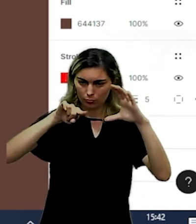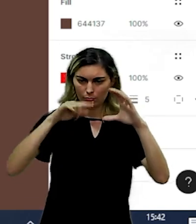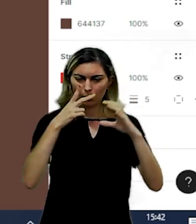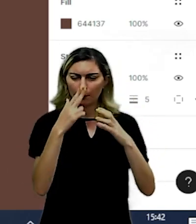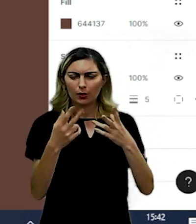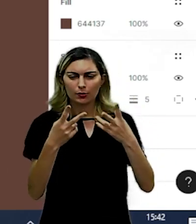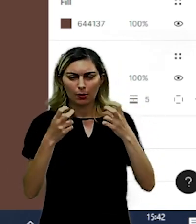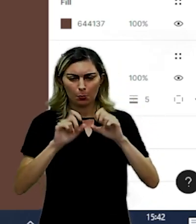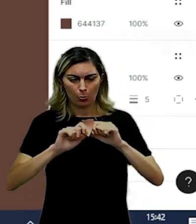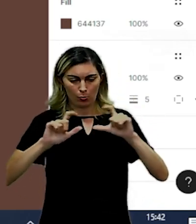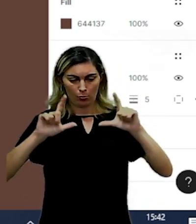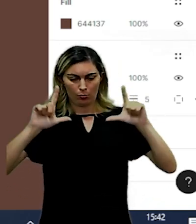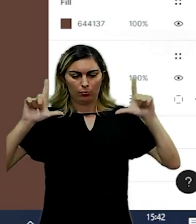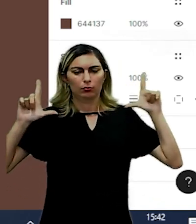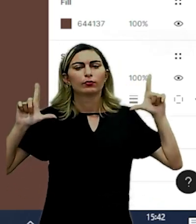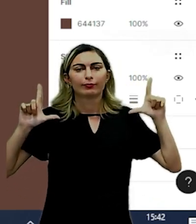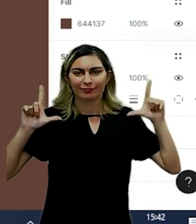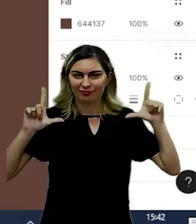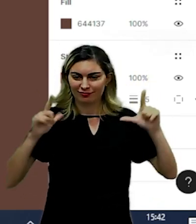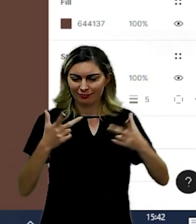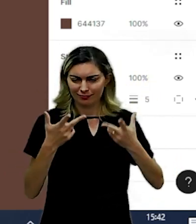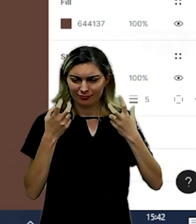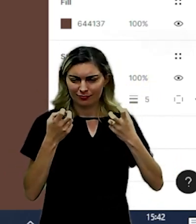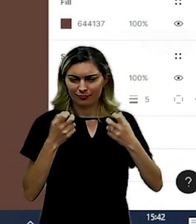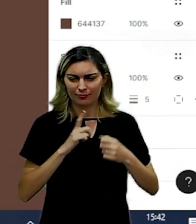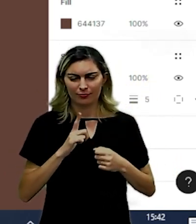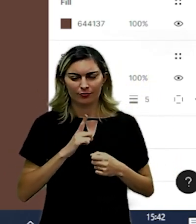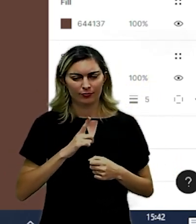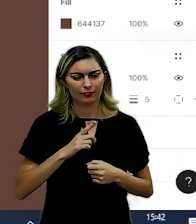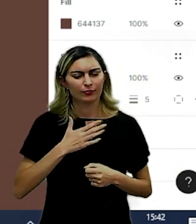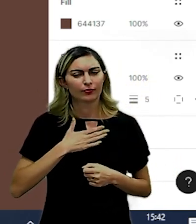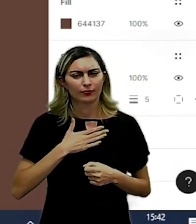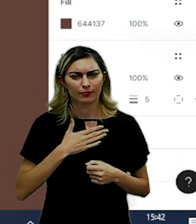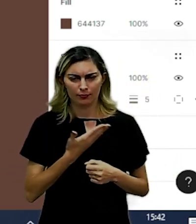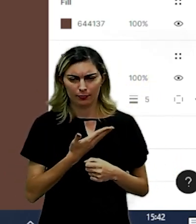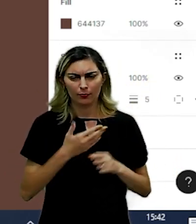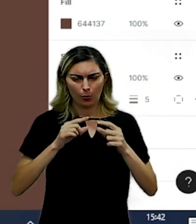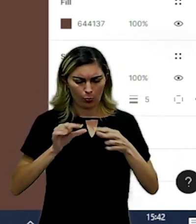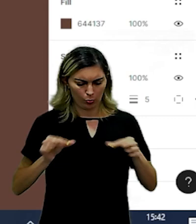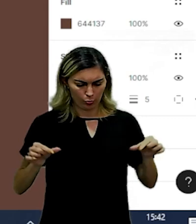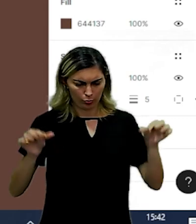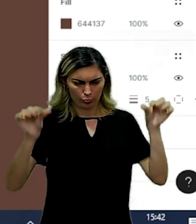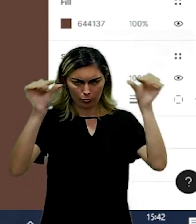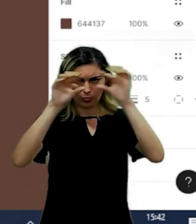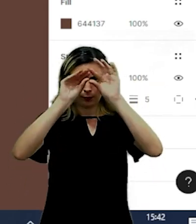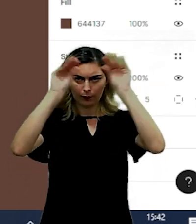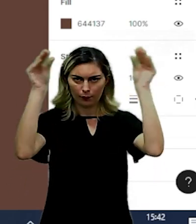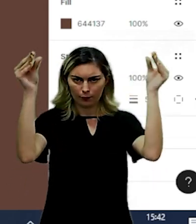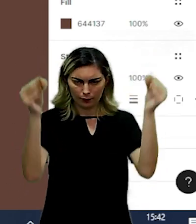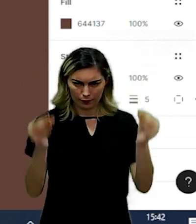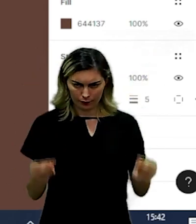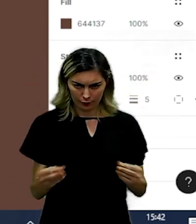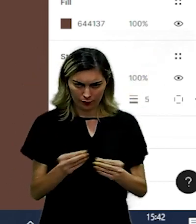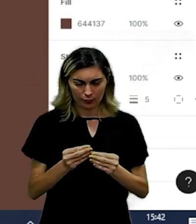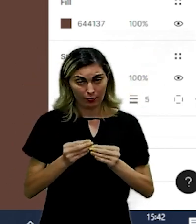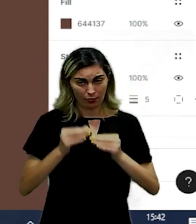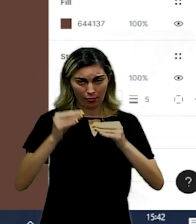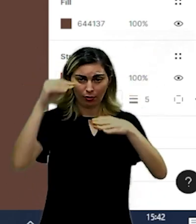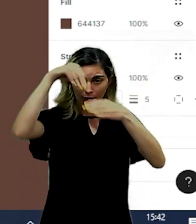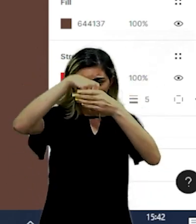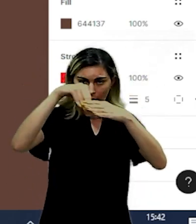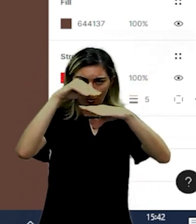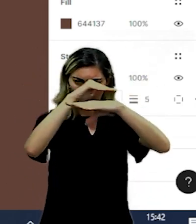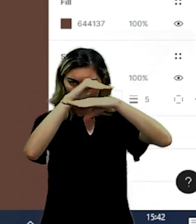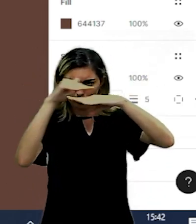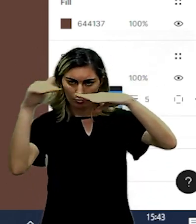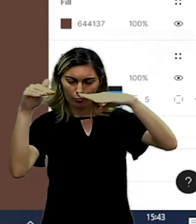aqui, eu tenho que a minha borda, ela tá metade para dentro, metade para fora. Tudo bem?